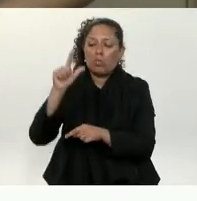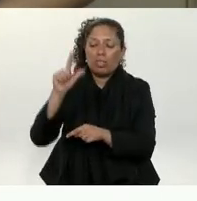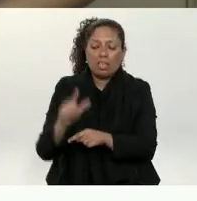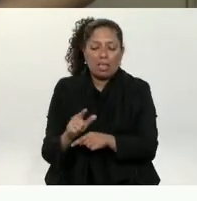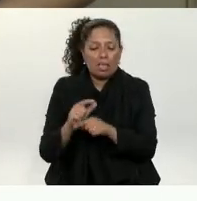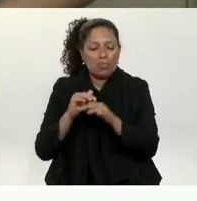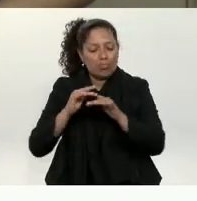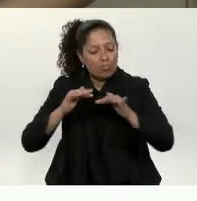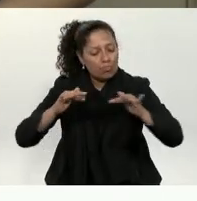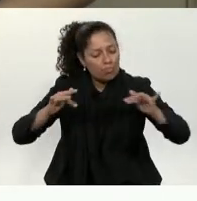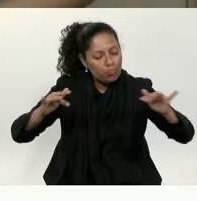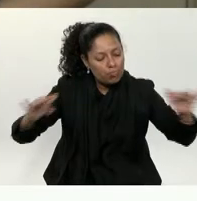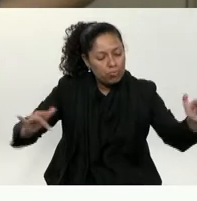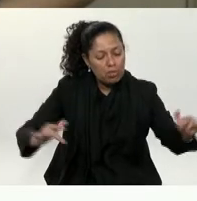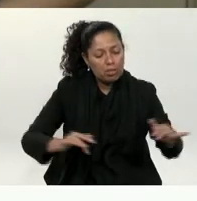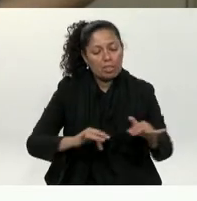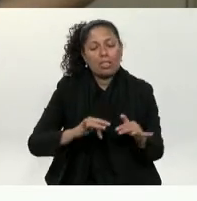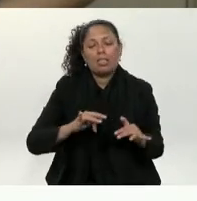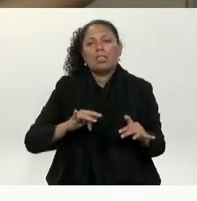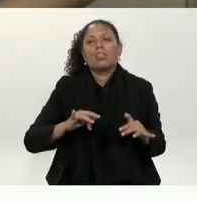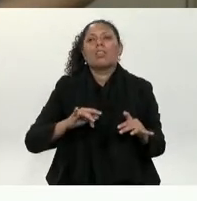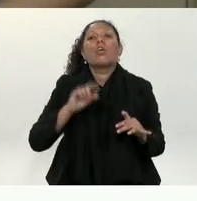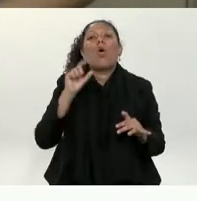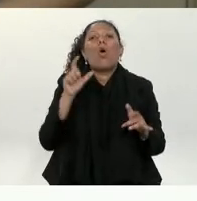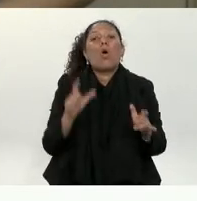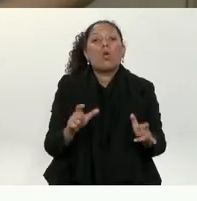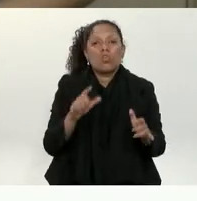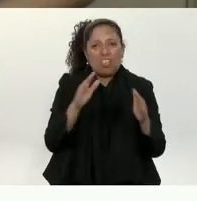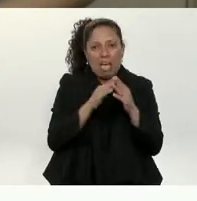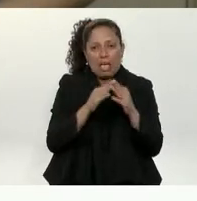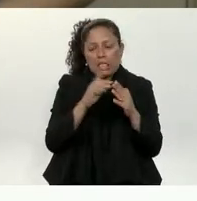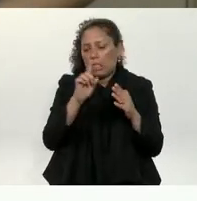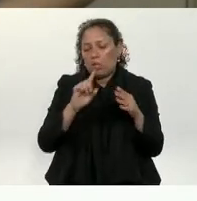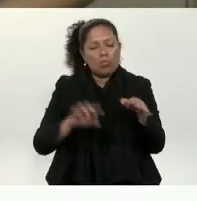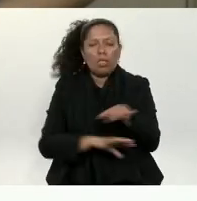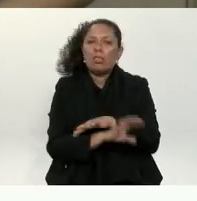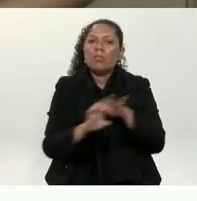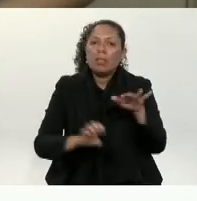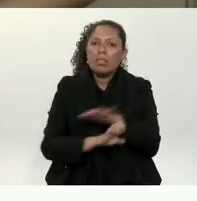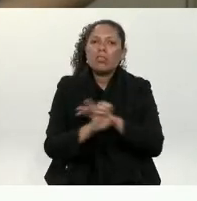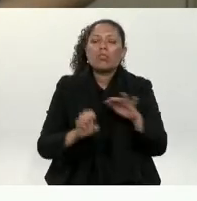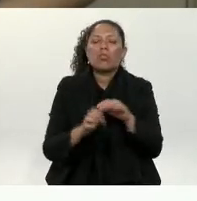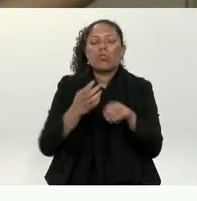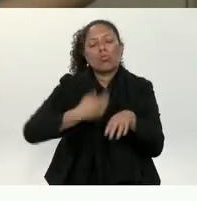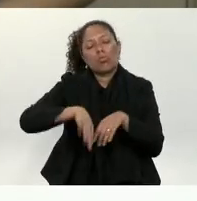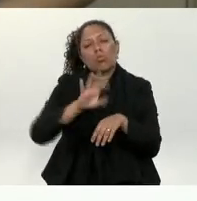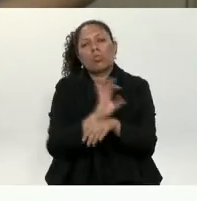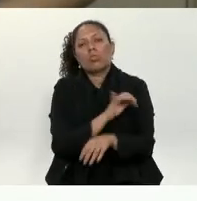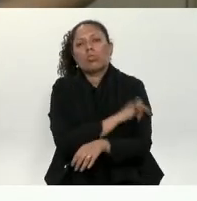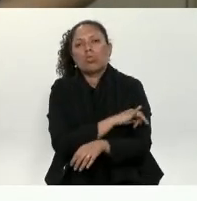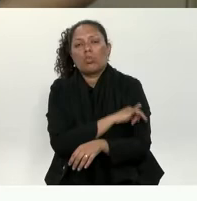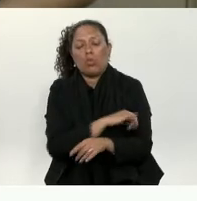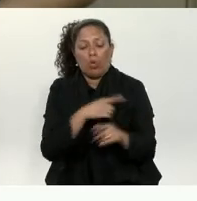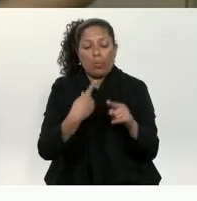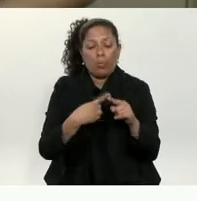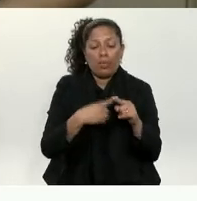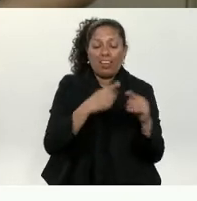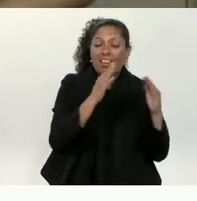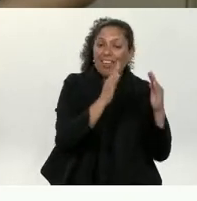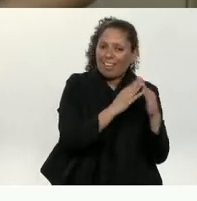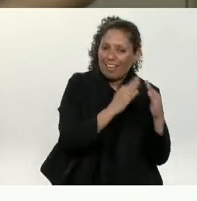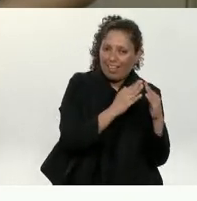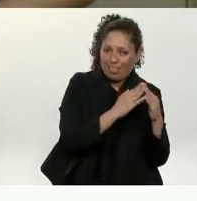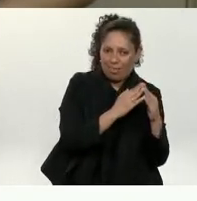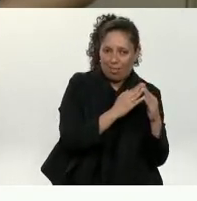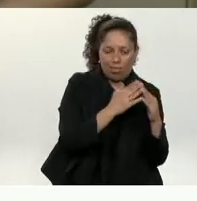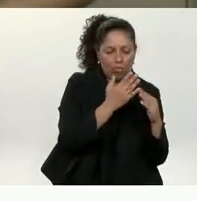desenvolvimento industrial e o desenvolvimento de novas térmicas no Estado do Rio de Janeiro. Por quê? O consumo residencial no Estado do Rio de Janeiro